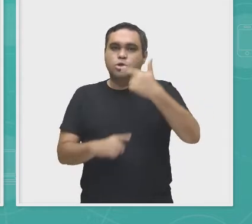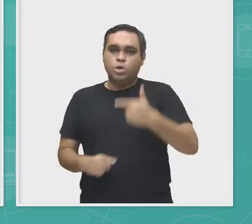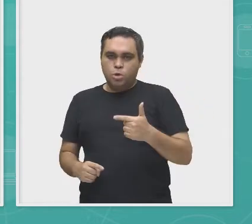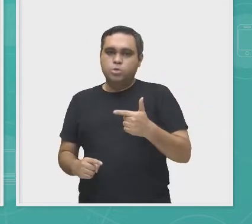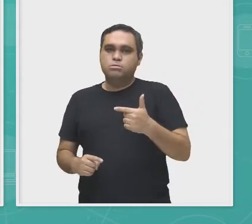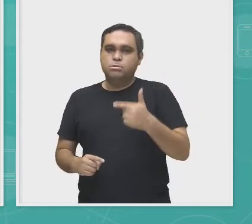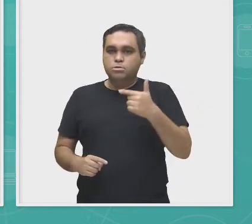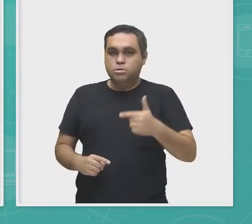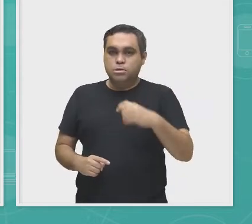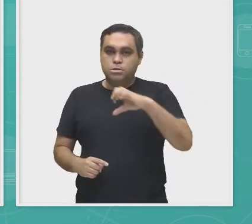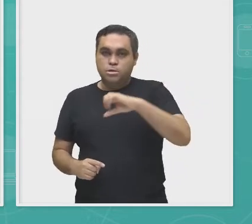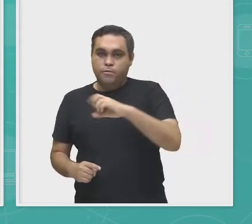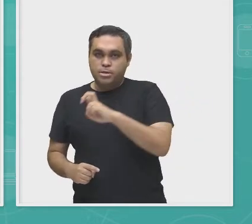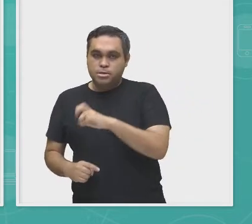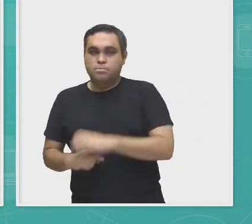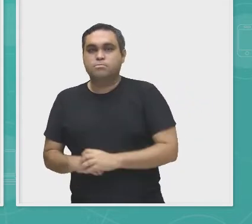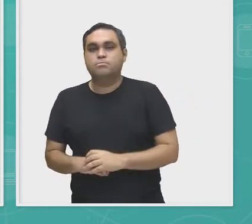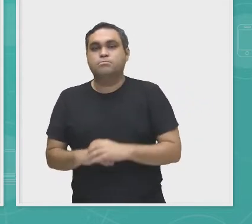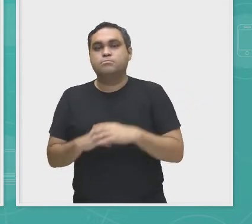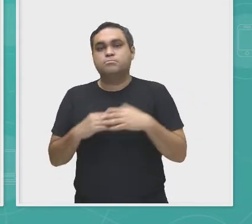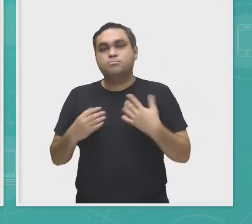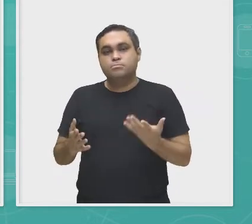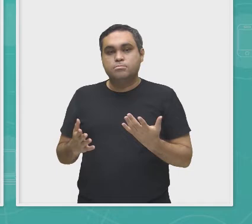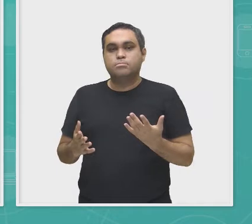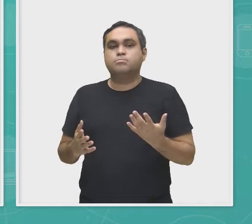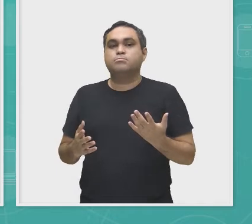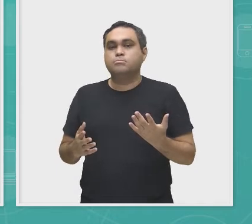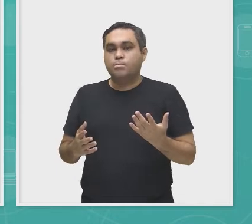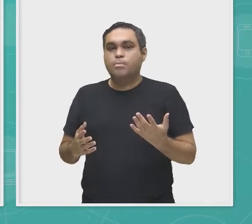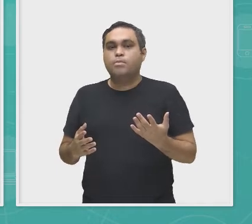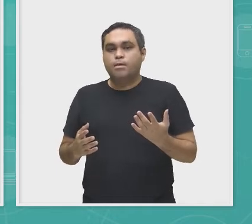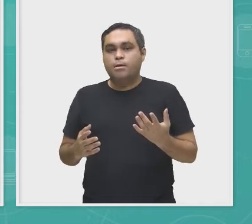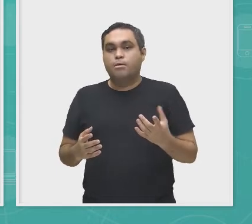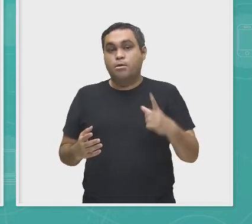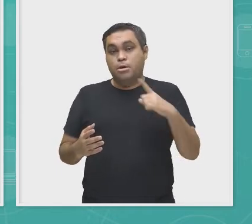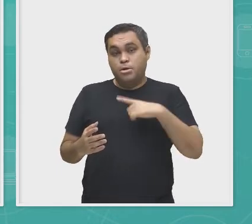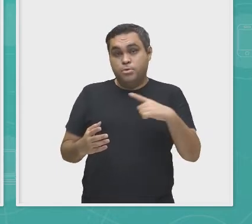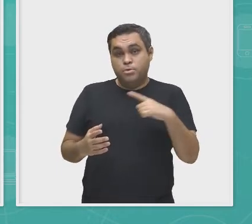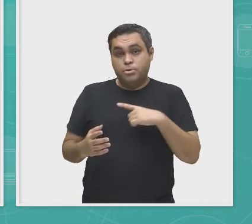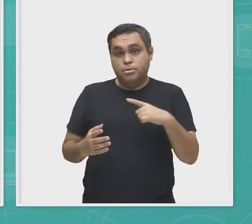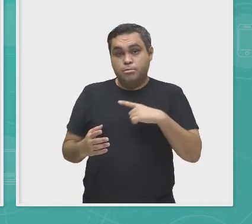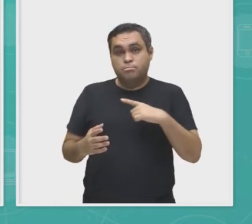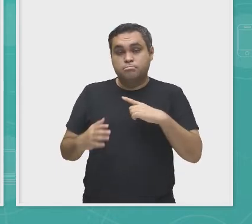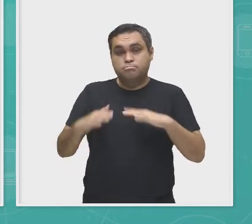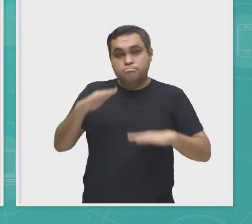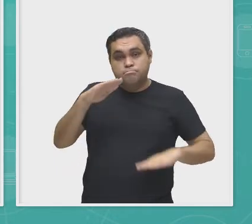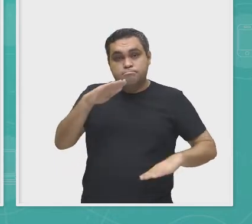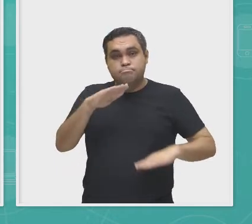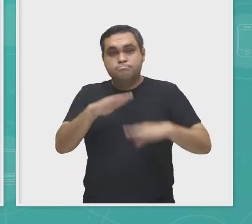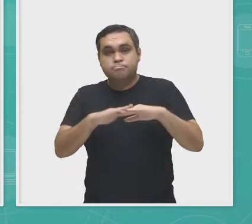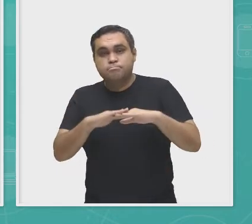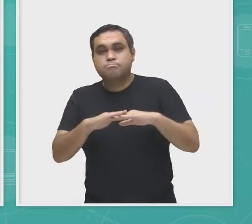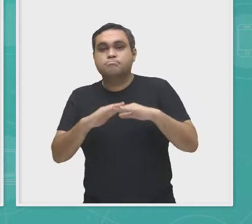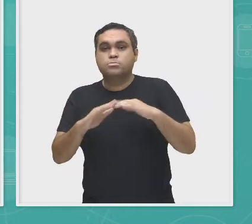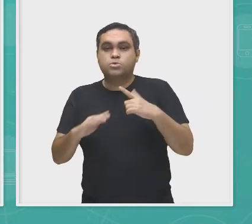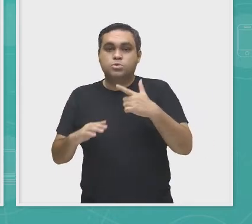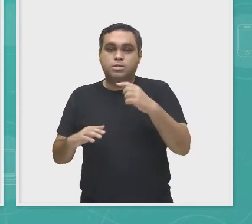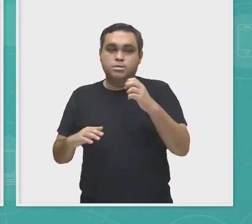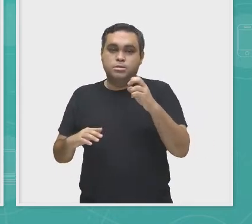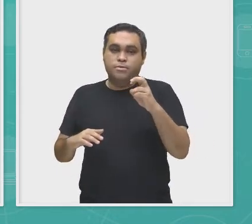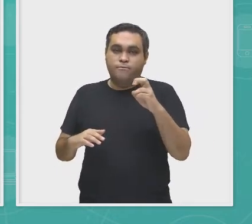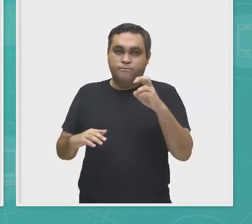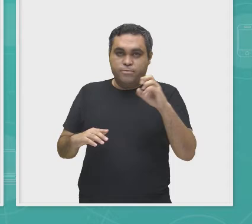Então, se o meu limite é de R$200, significa que eu tenho mais 200. Mas o total de compras que eu